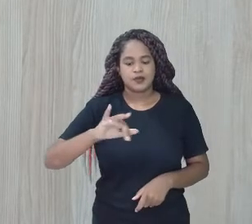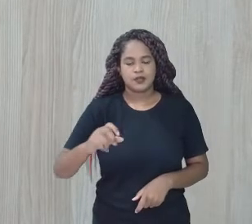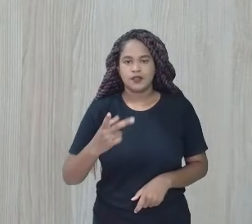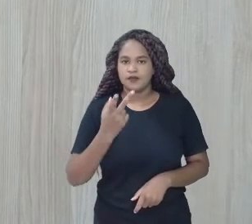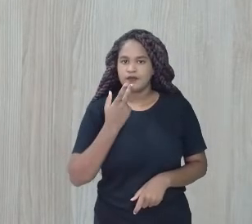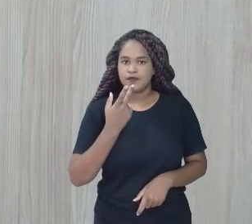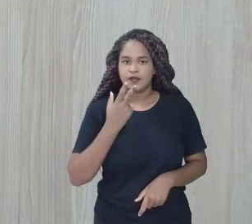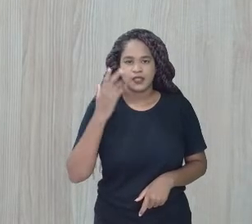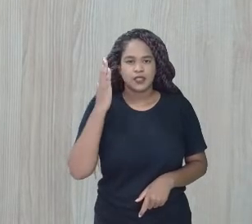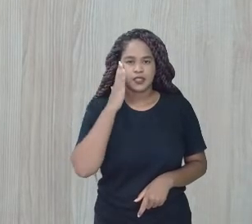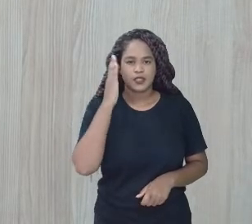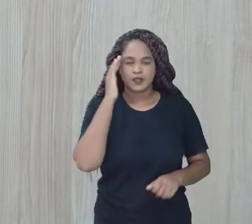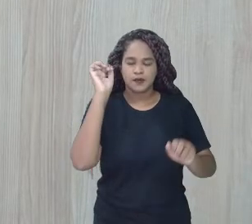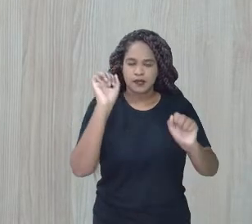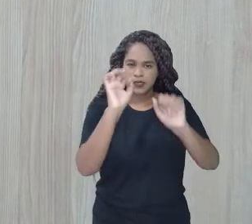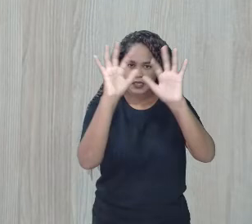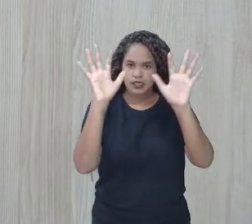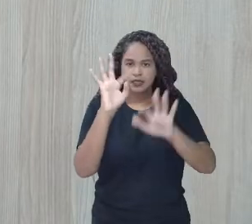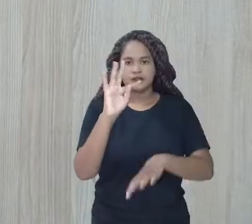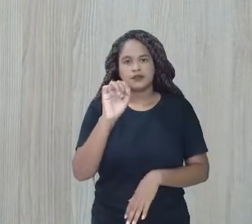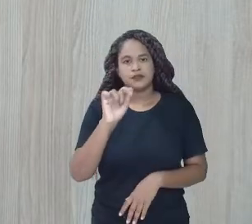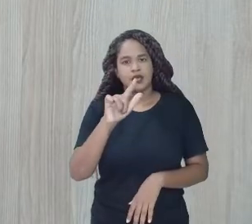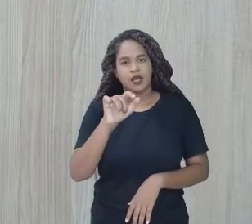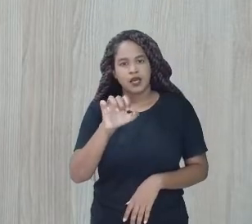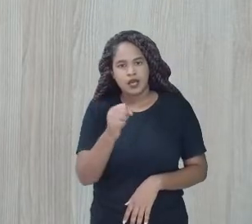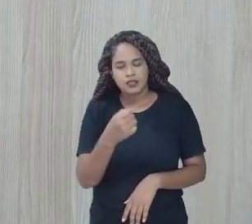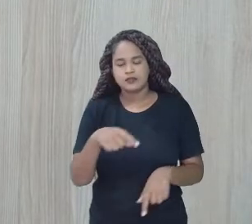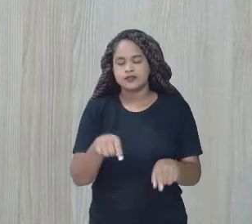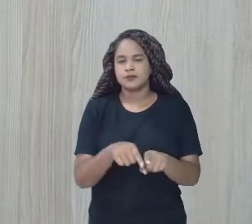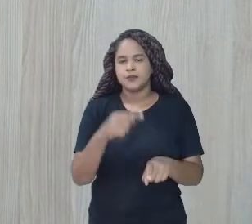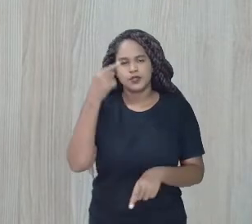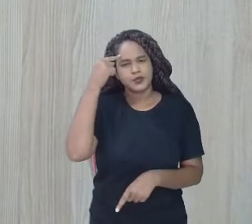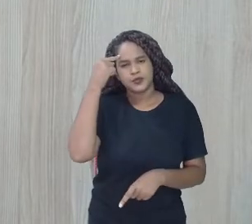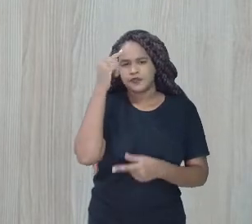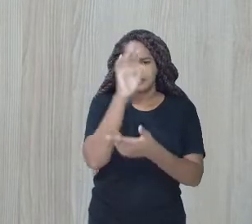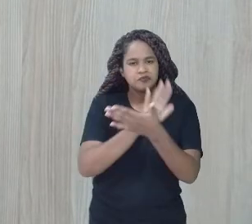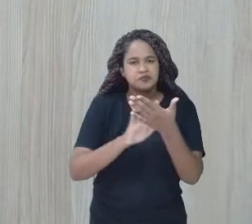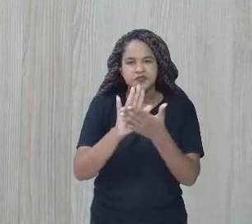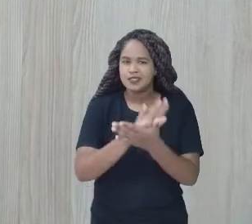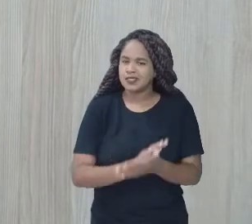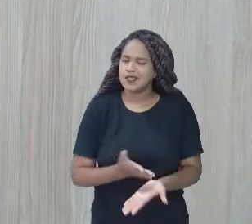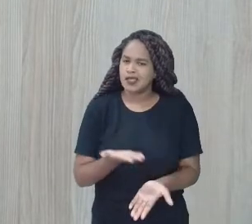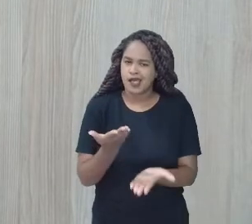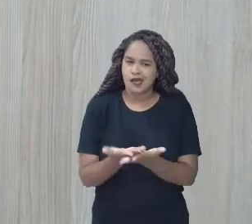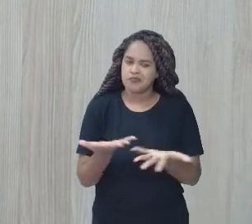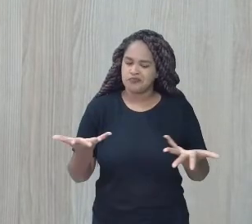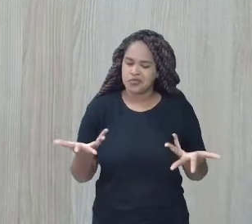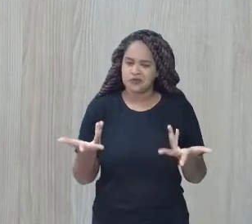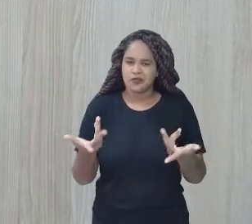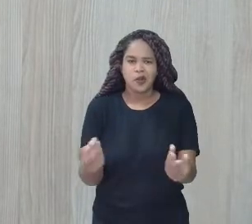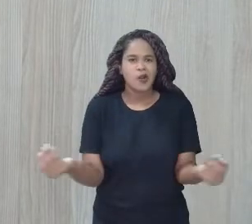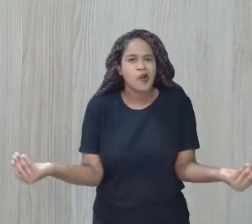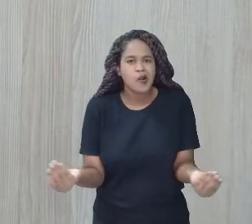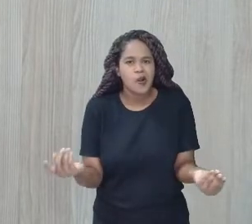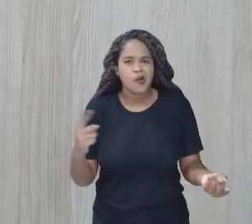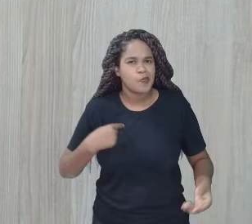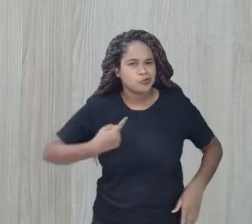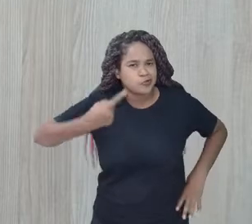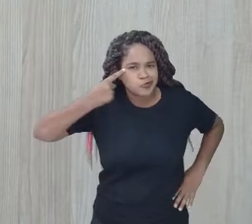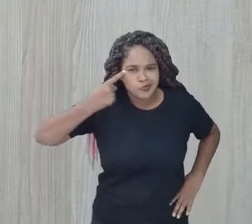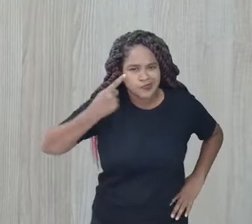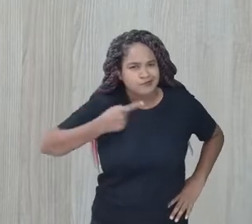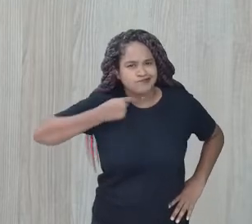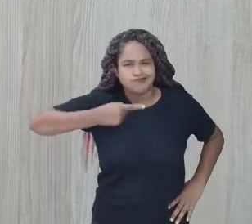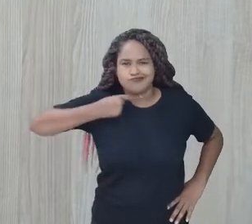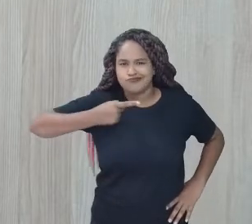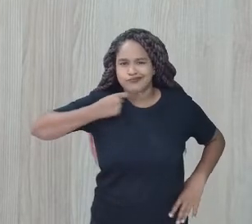que está entendendo tudinho, Thales também não tem dúvida. Também uma aula maravilhosa dessa não tem como a gente ficar com dúvida, né?